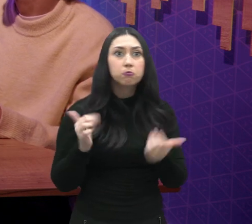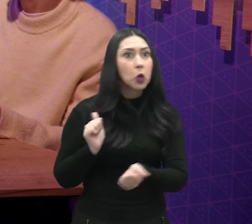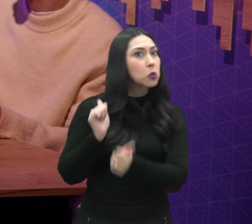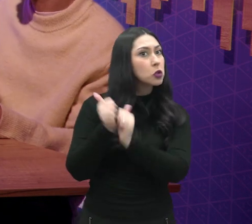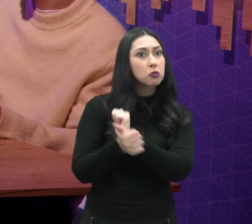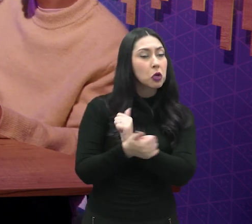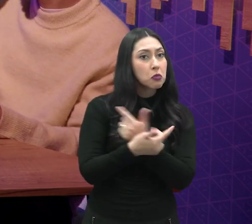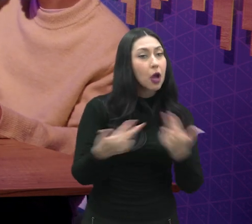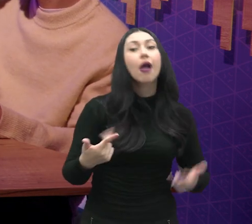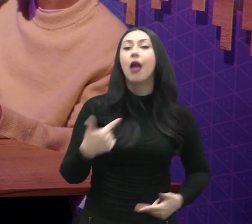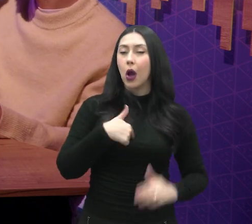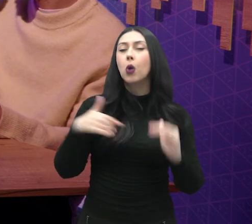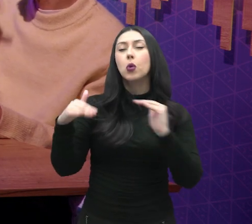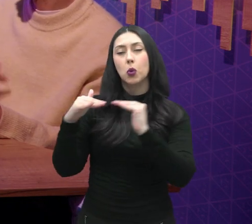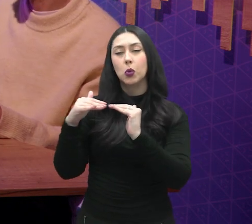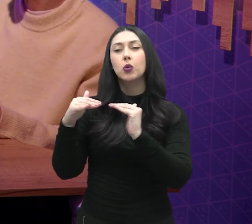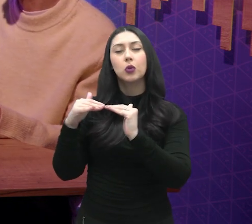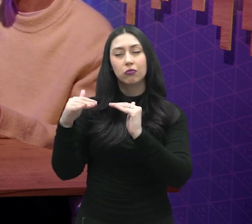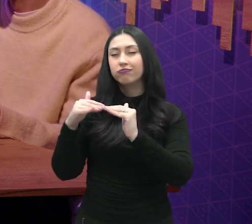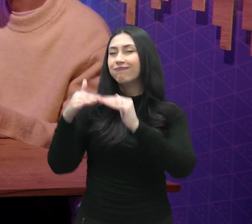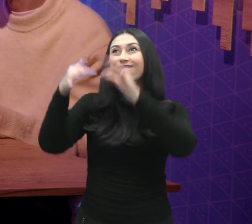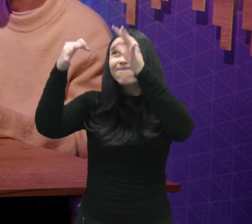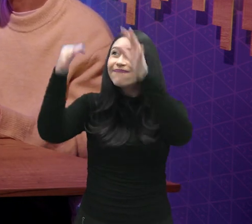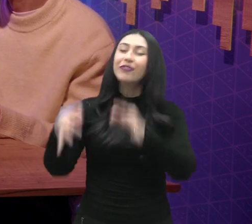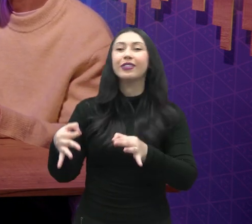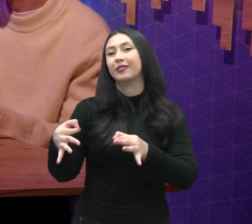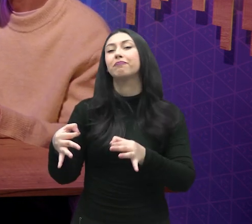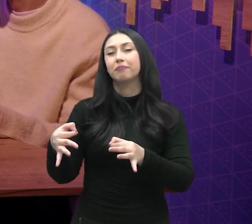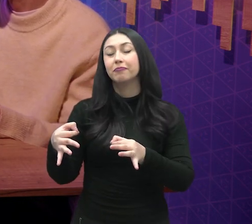correr, fazer algum esporte. Concordo, em